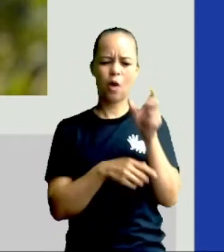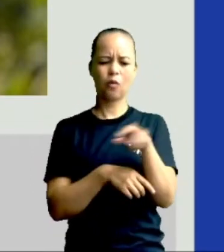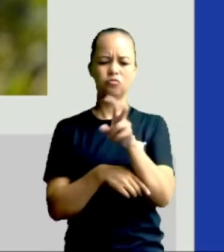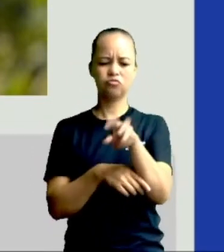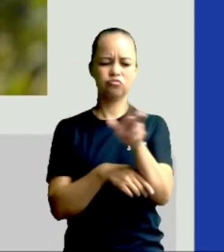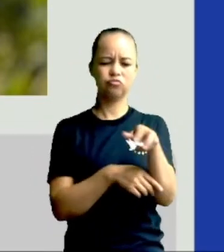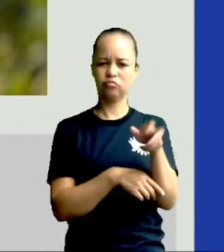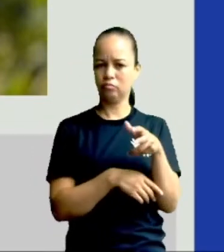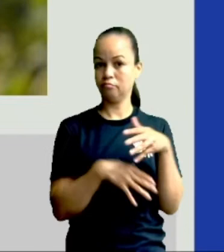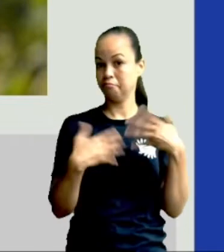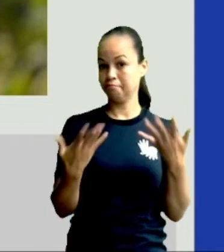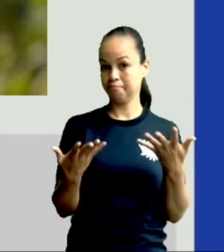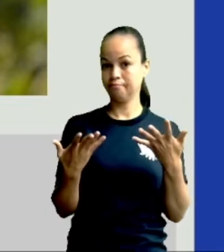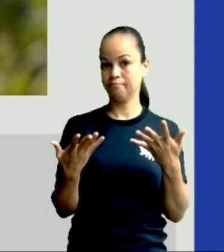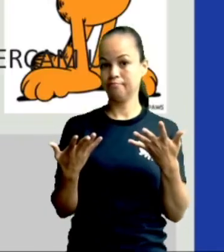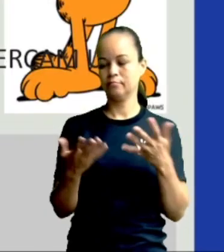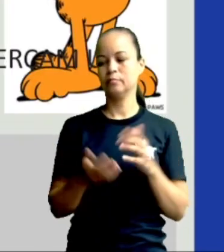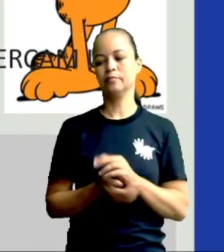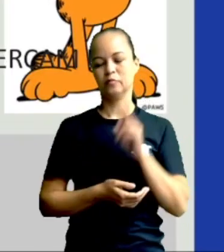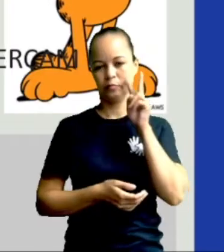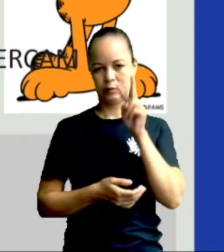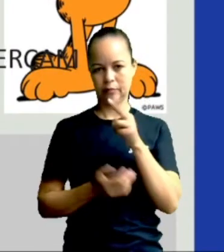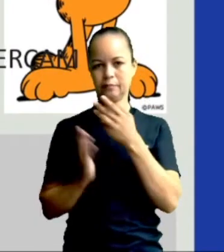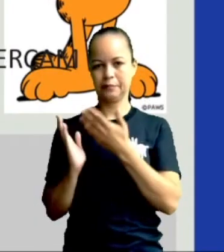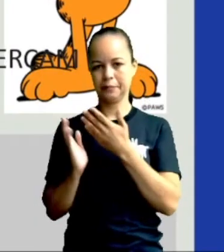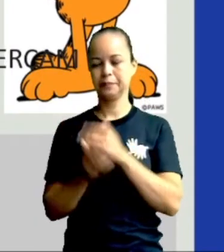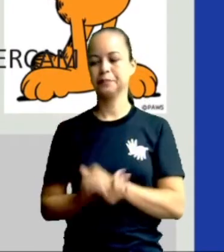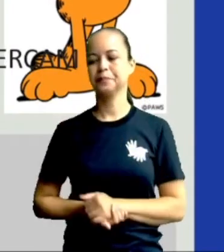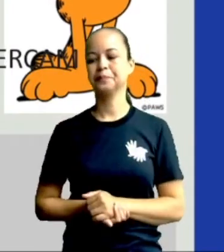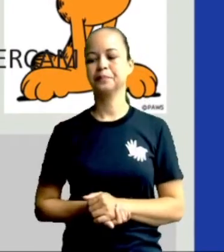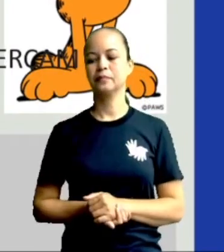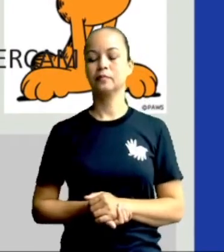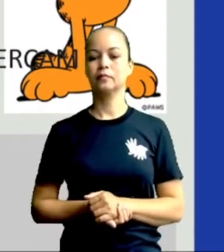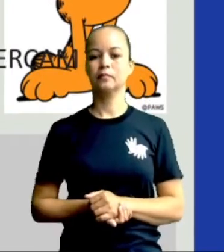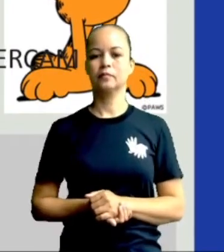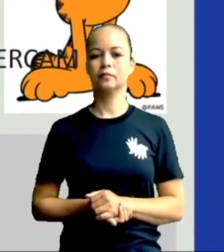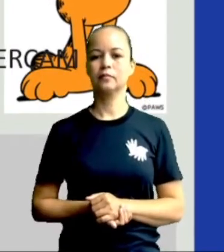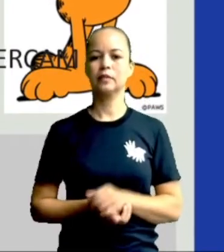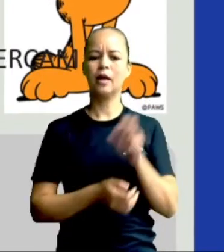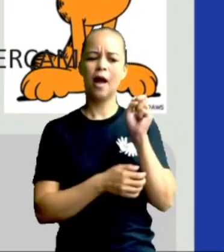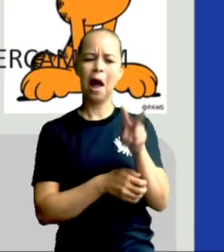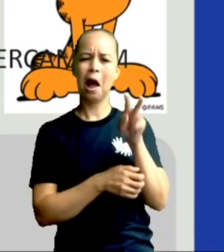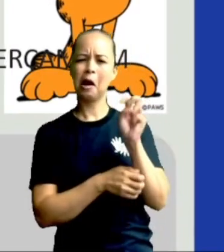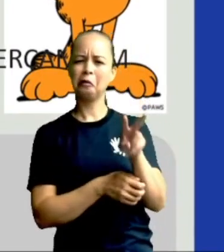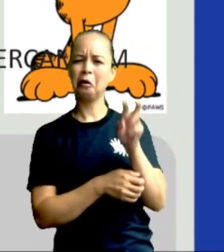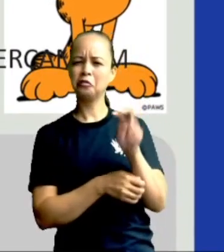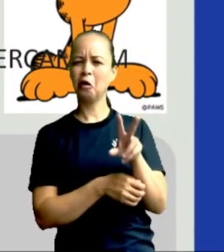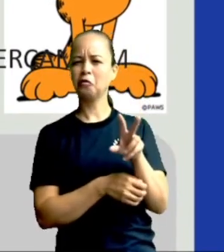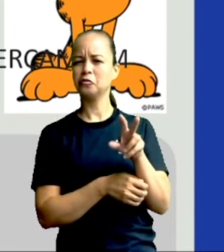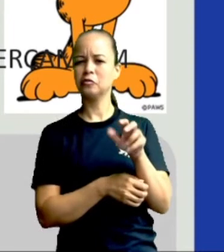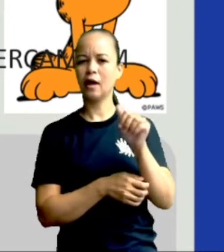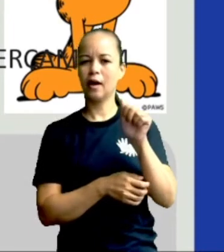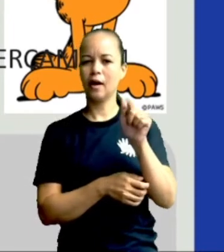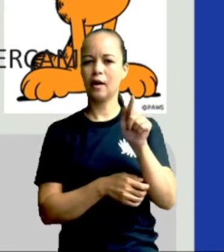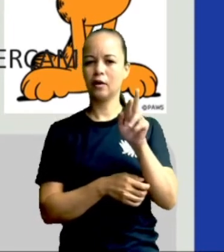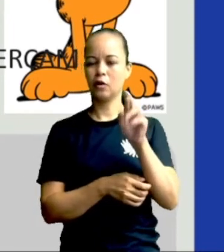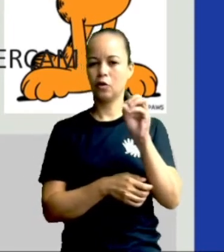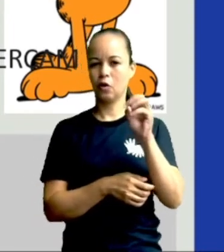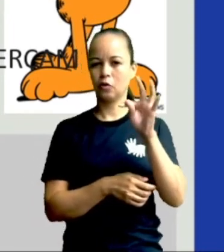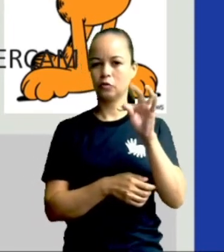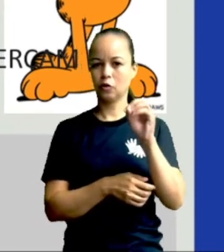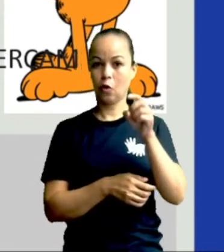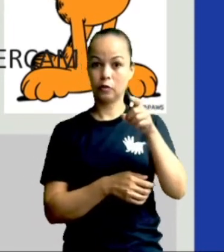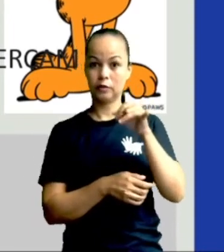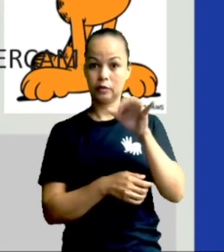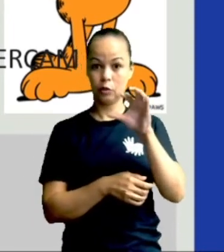só? Será? Vamos ver. O que são agrotóxicos? Lembram dessa palavrinha esquisita e